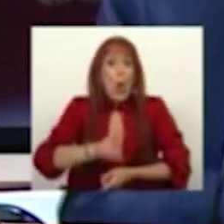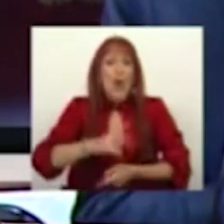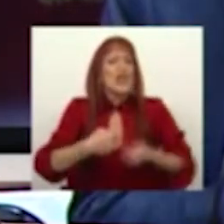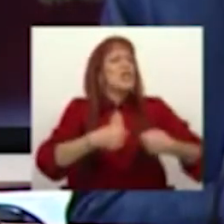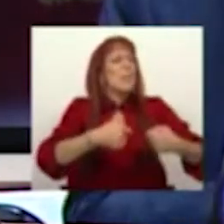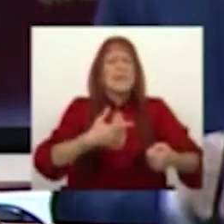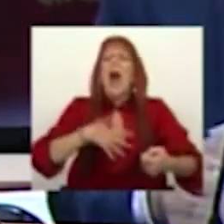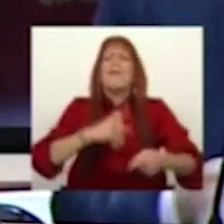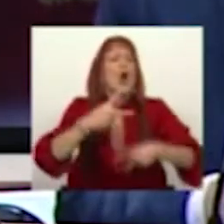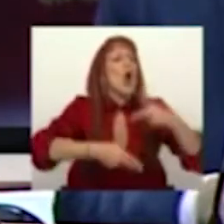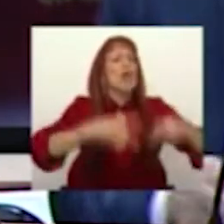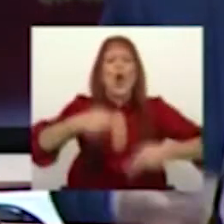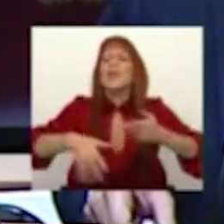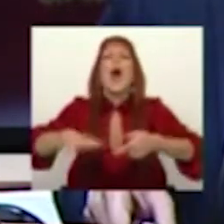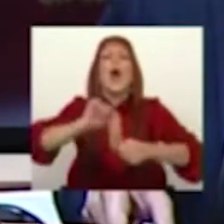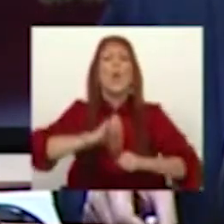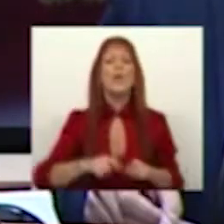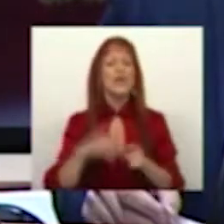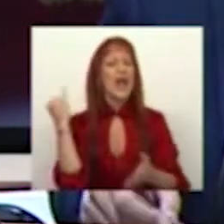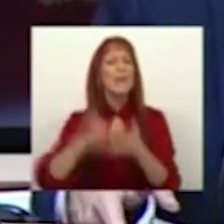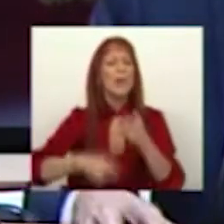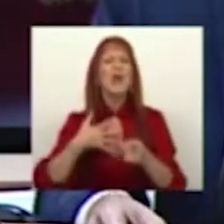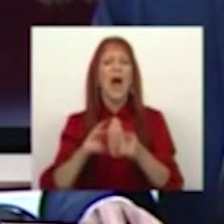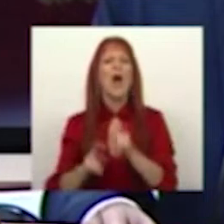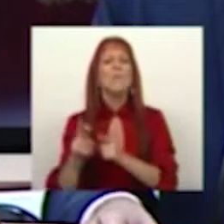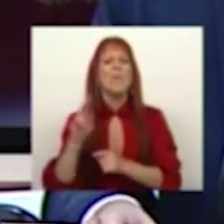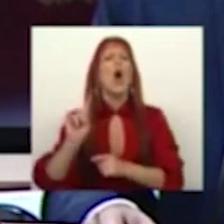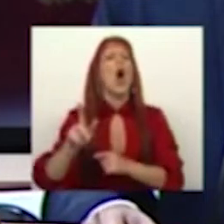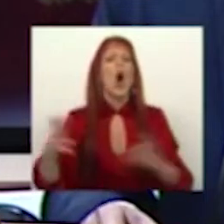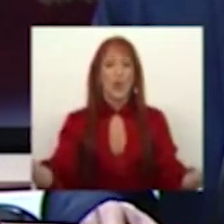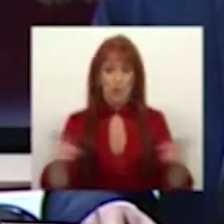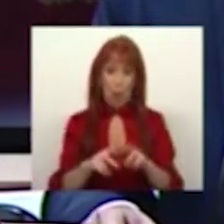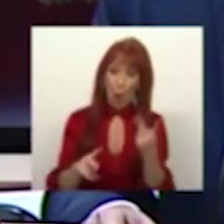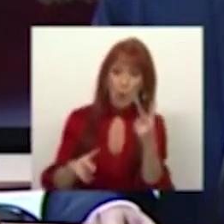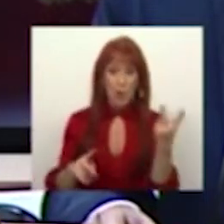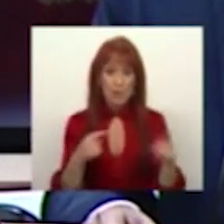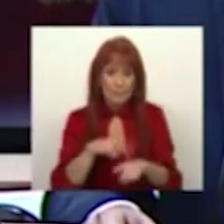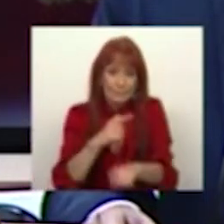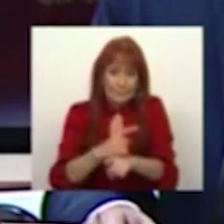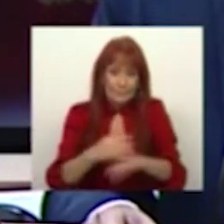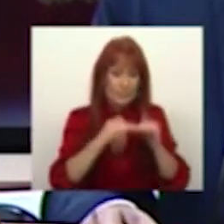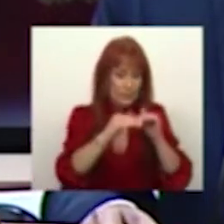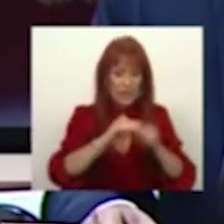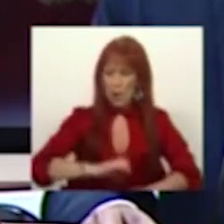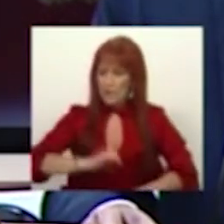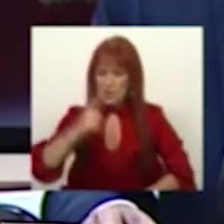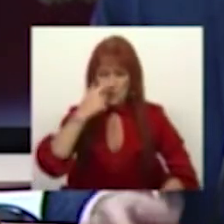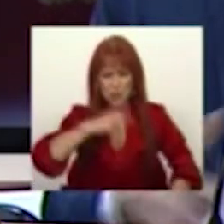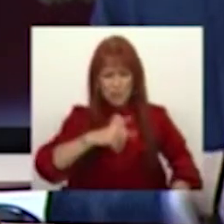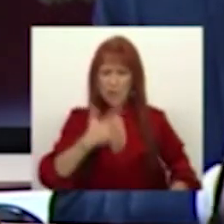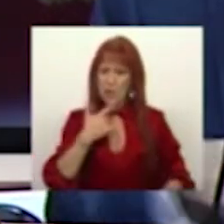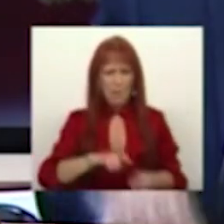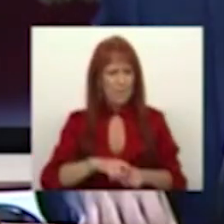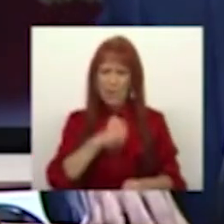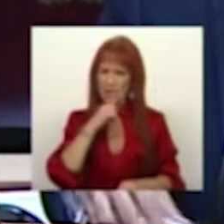as despesas que querem cortar ou quais os impostos que querem subir, ou ambos. A estabilidade e a confiança dos portugueses não